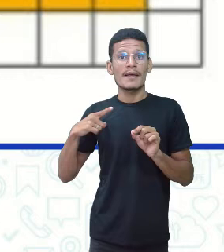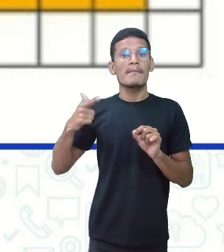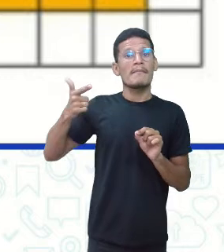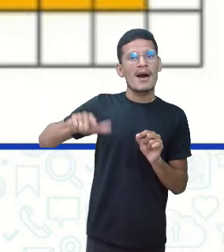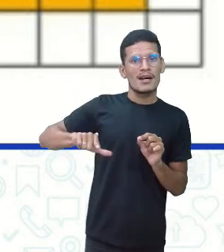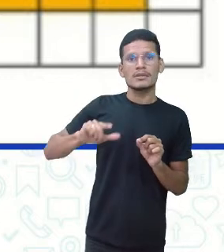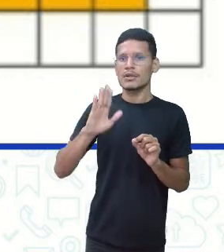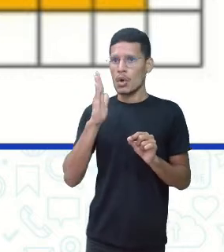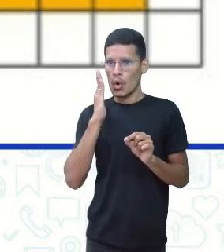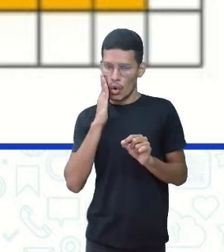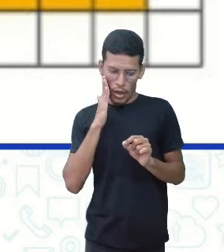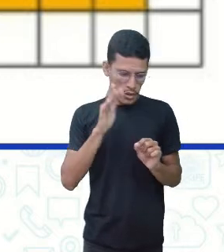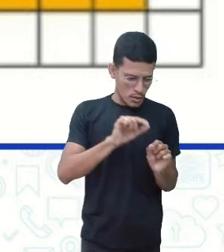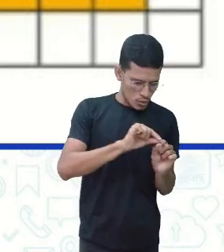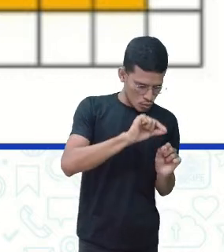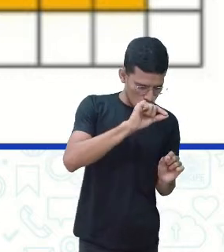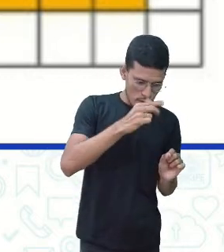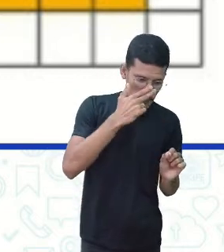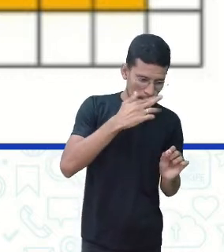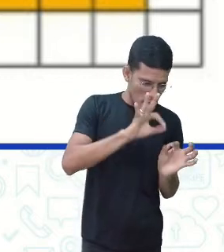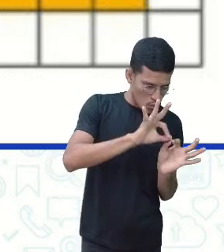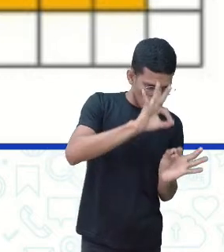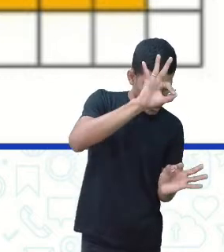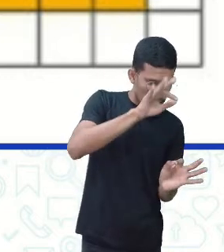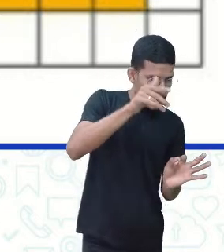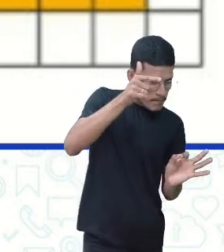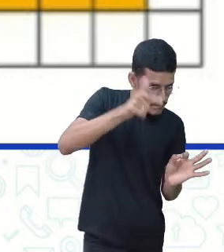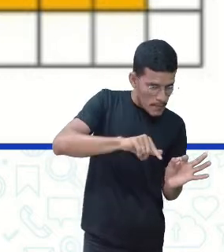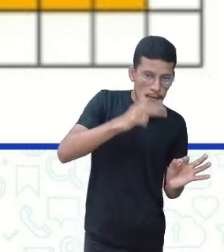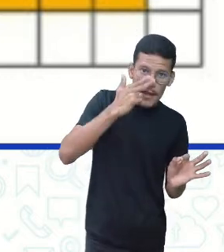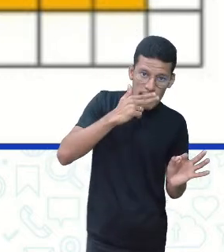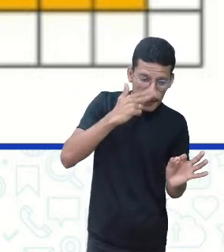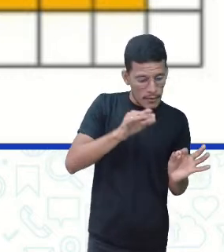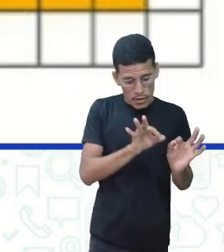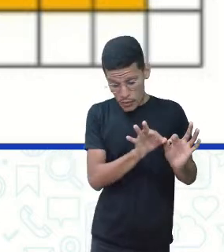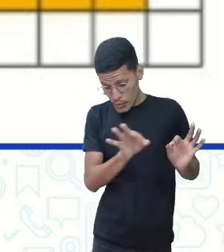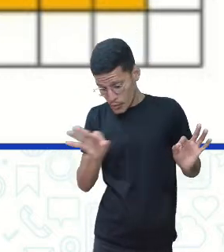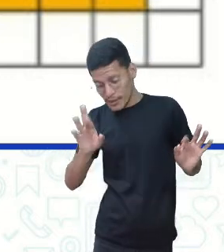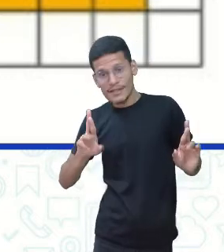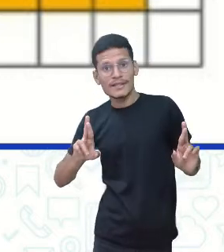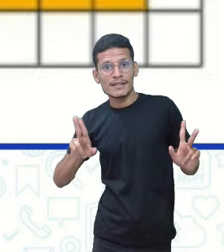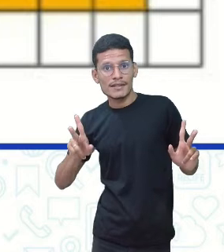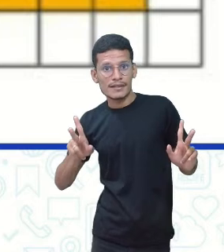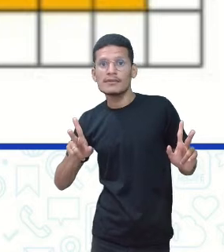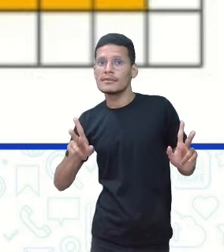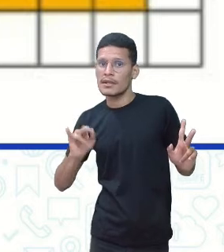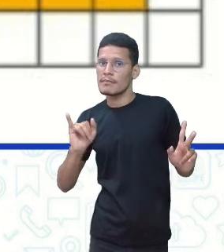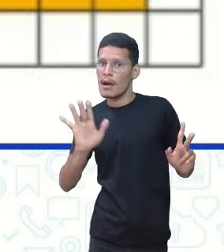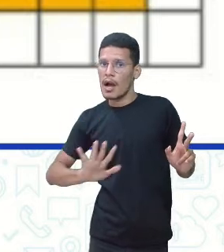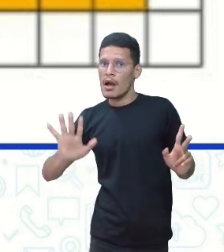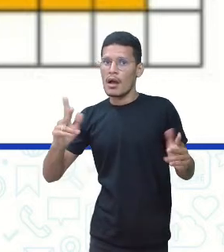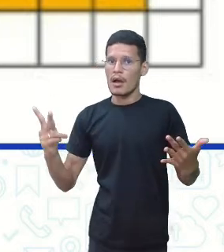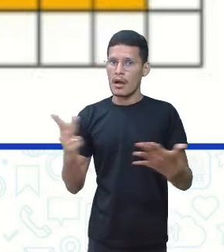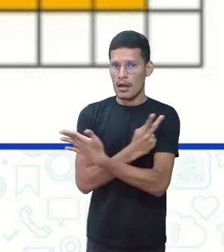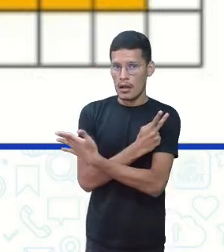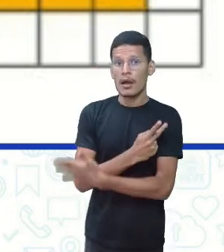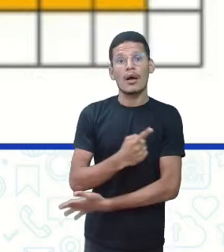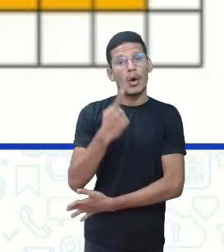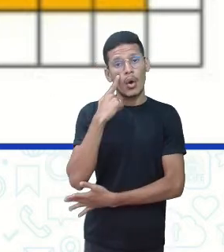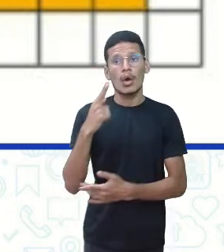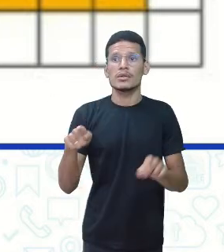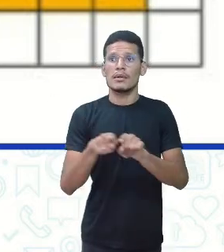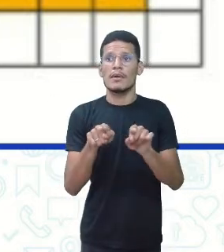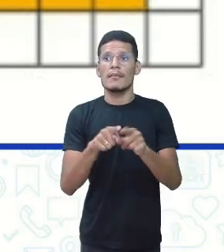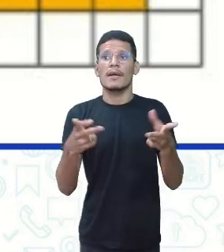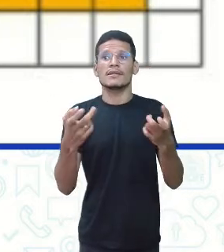mesma e o comprimento está diferente. Algo de errado não está certo nessa imagem, né? Além disso, a gente começa a perceber